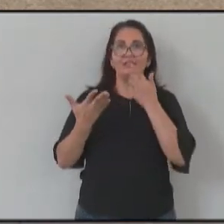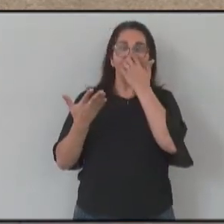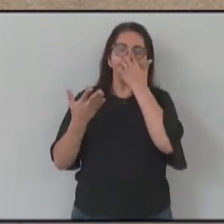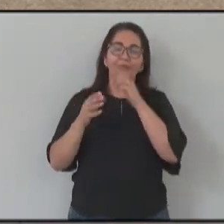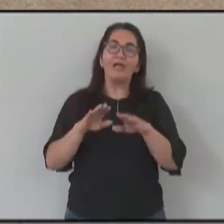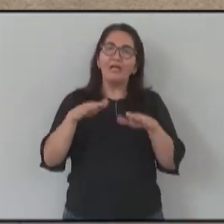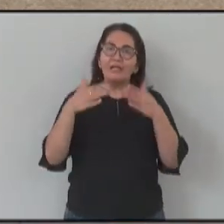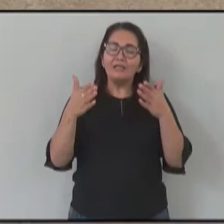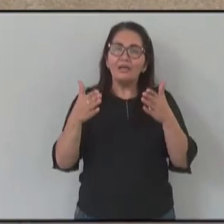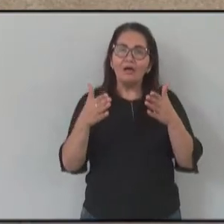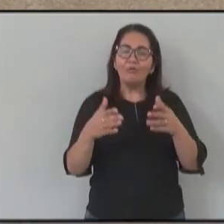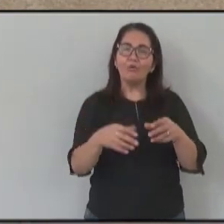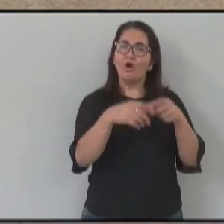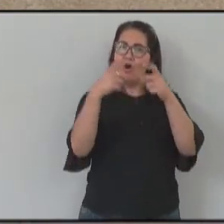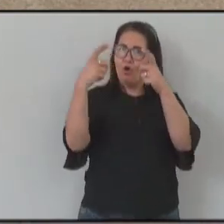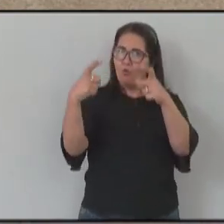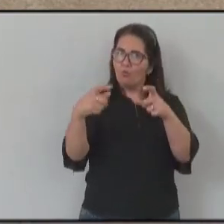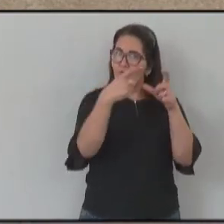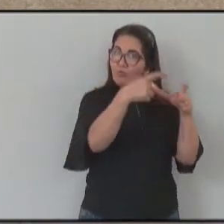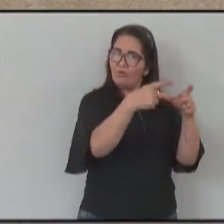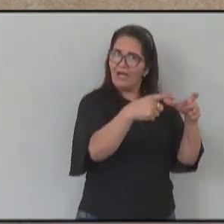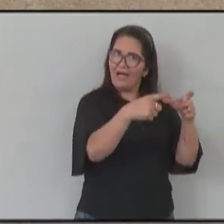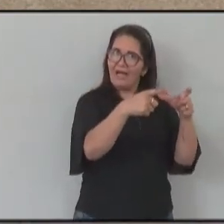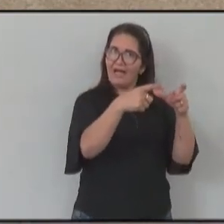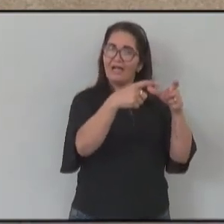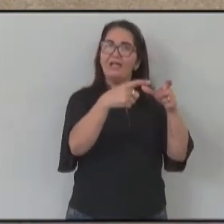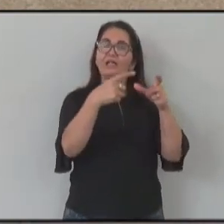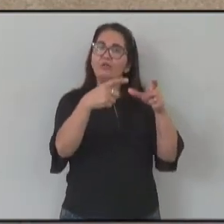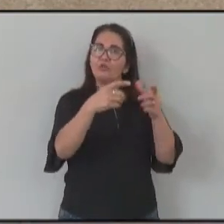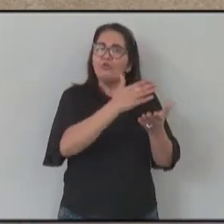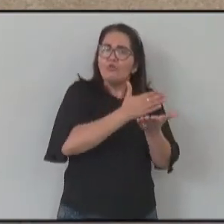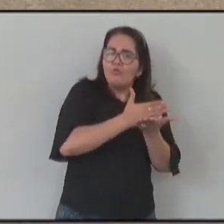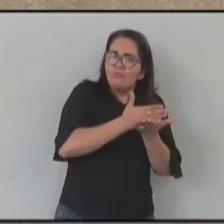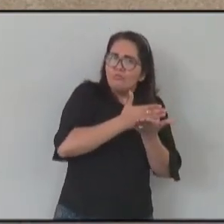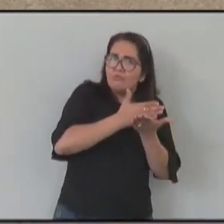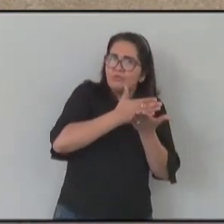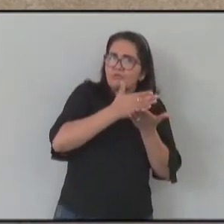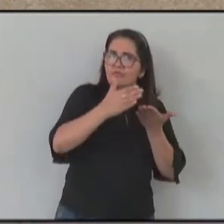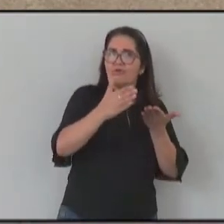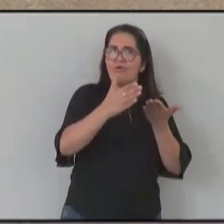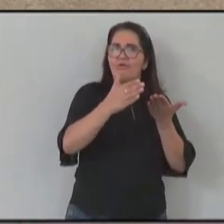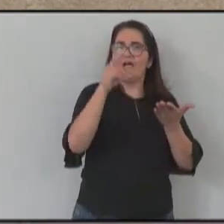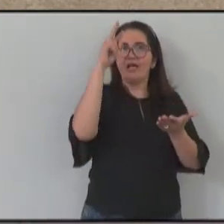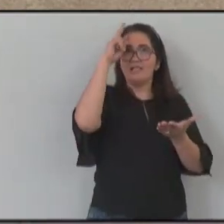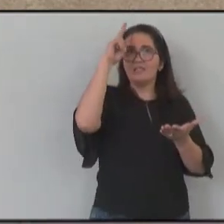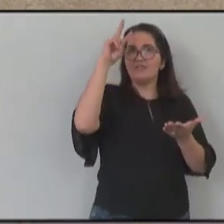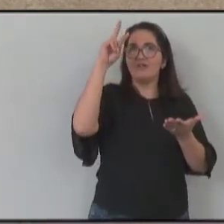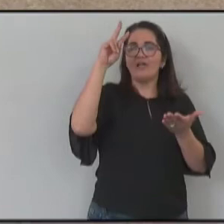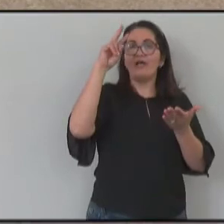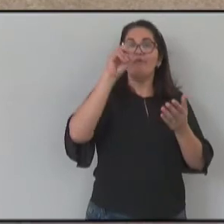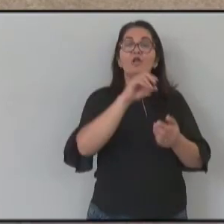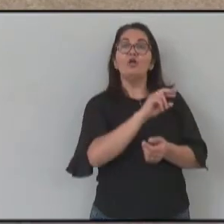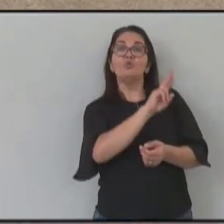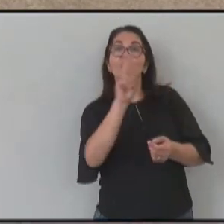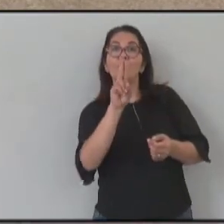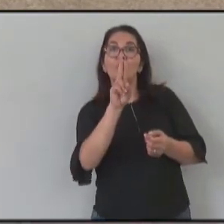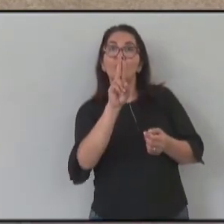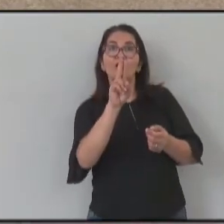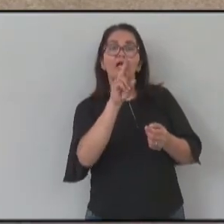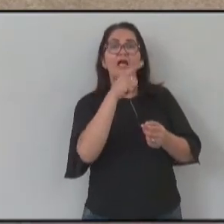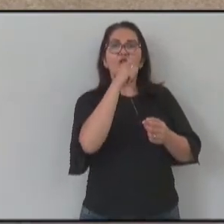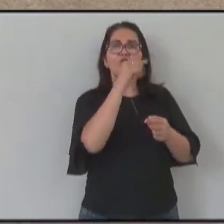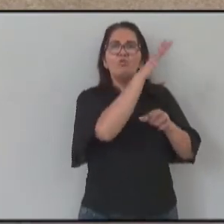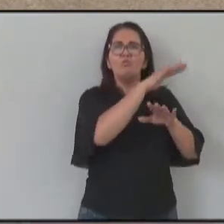onde tudo isso começou, o lugar onde tudo iniciou, é chamado de Porto Seguro.